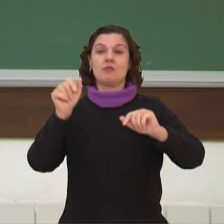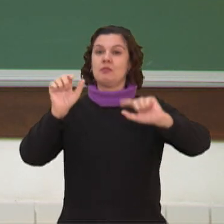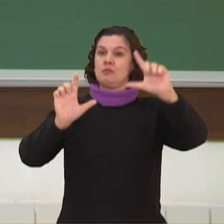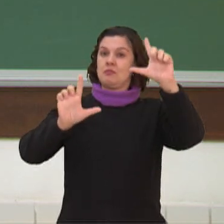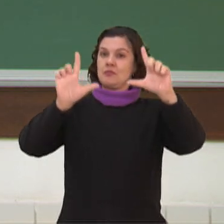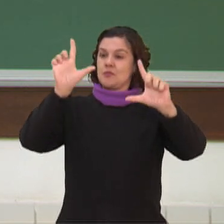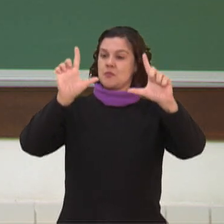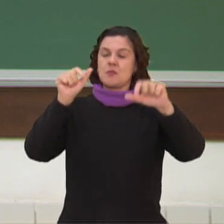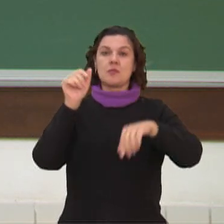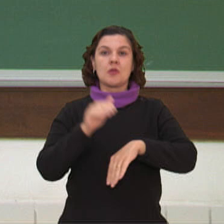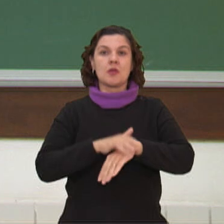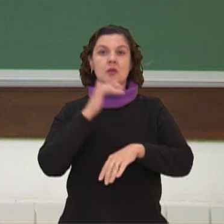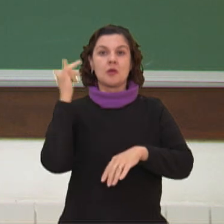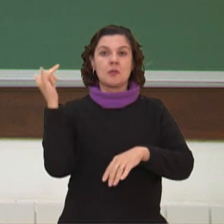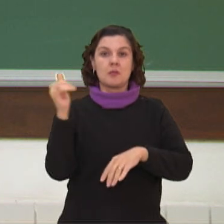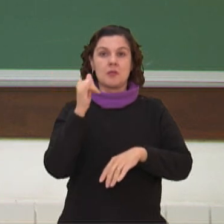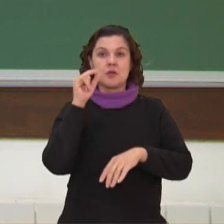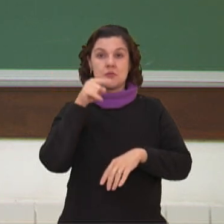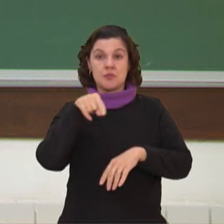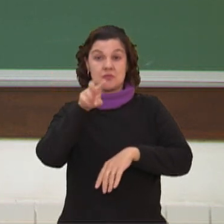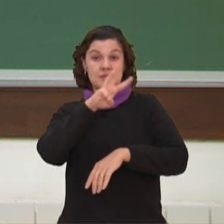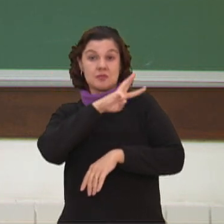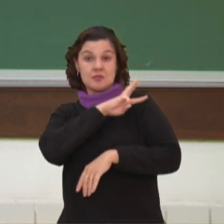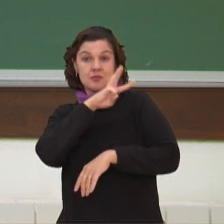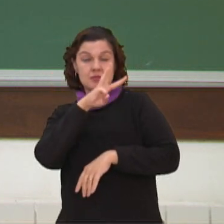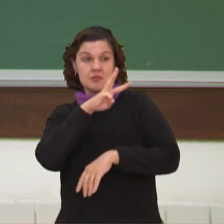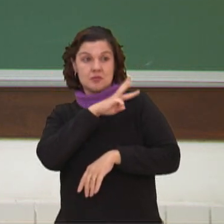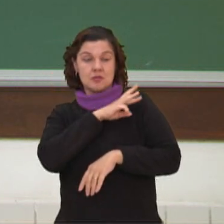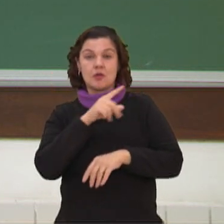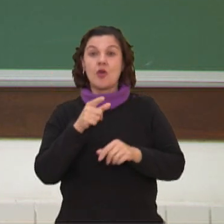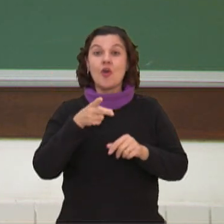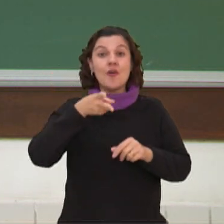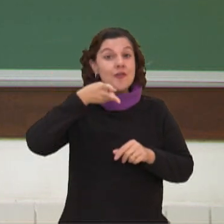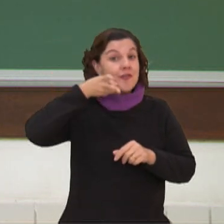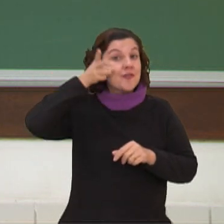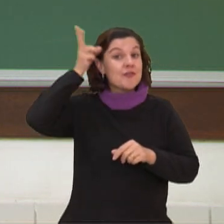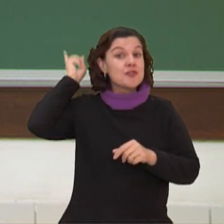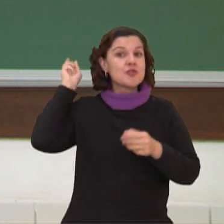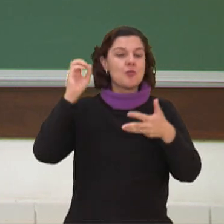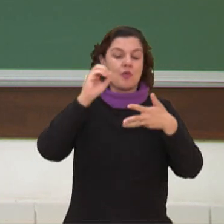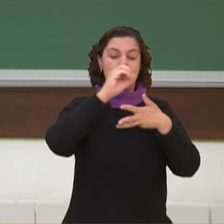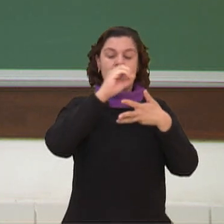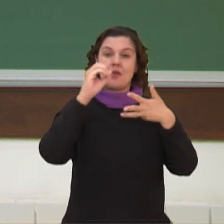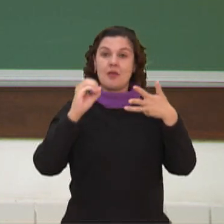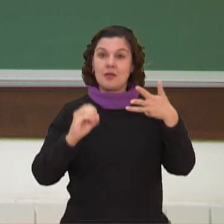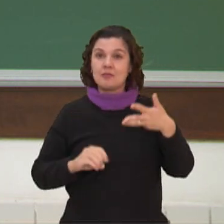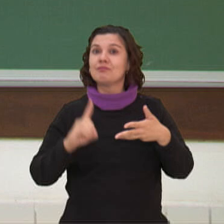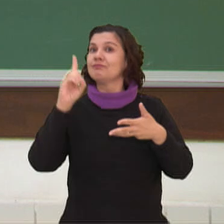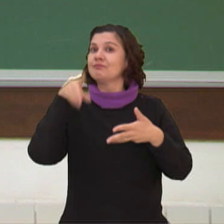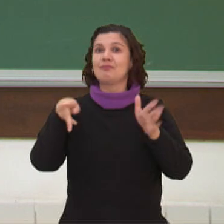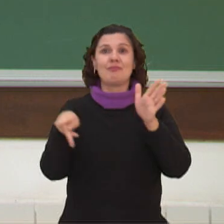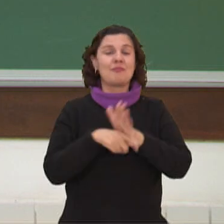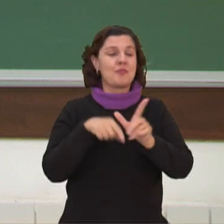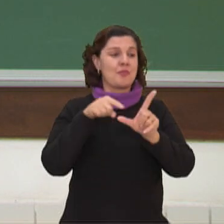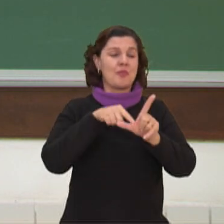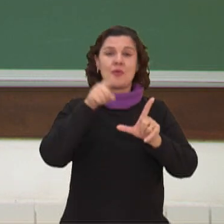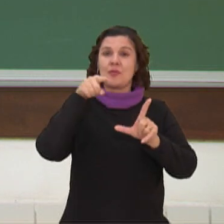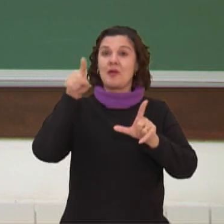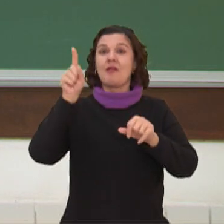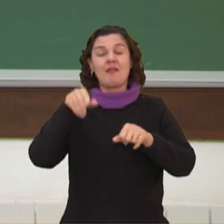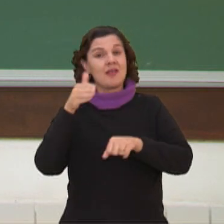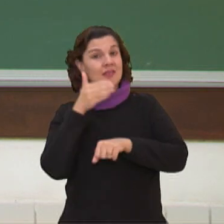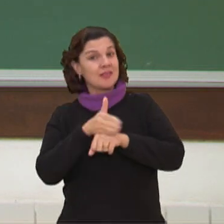vamos para o que mais interessa para o pessoal do terceiro ano. Os nossos vestibulares, o nosso Enem. Está cheio de gráfico. Use isso como um